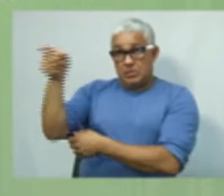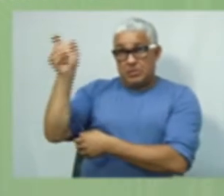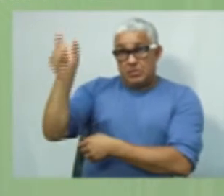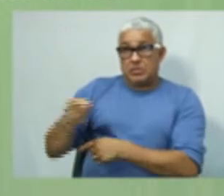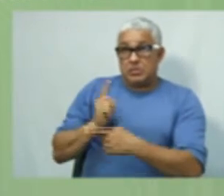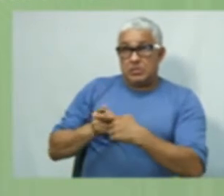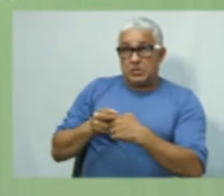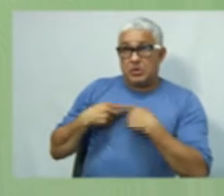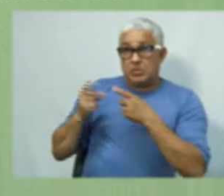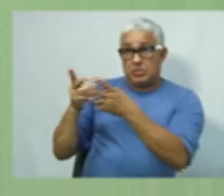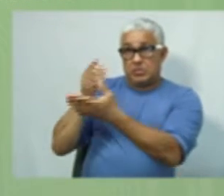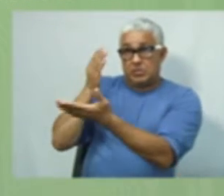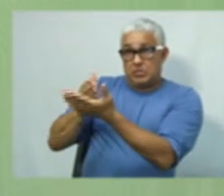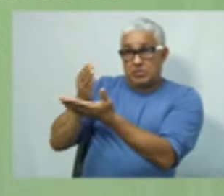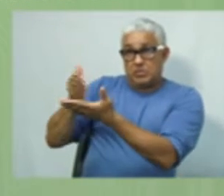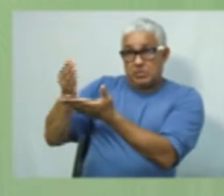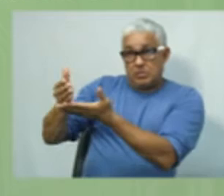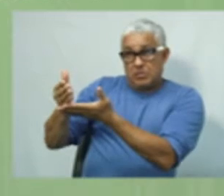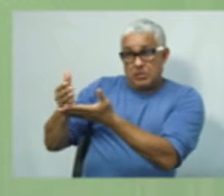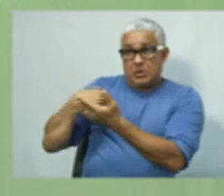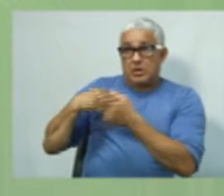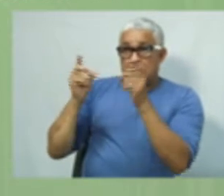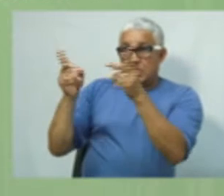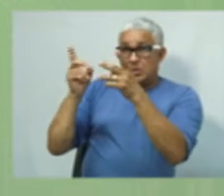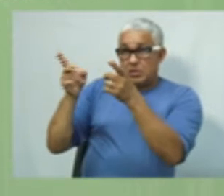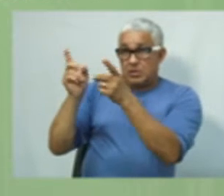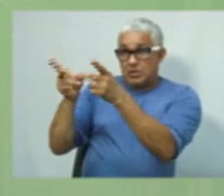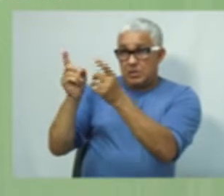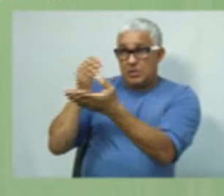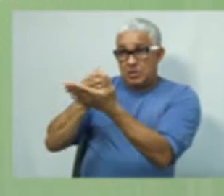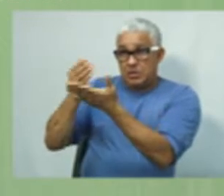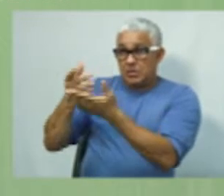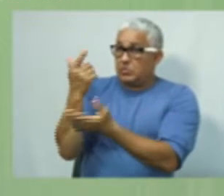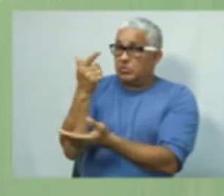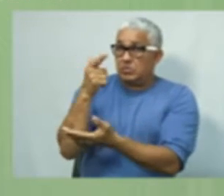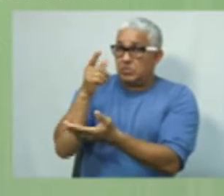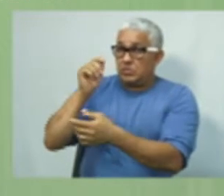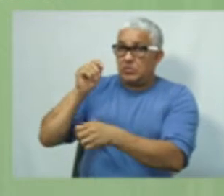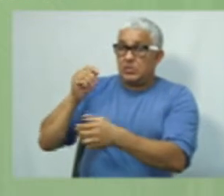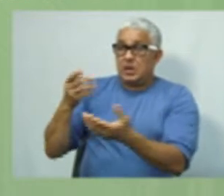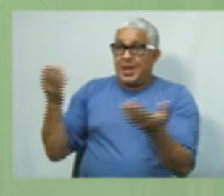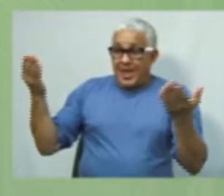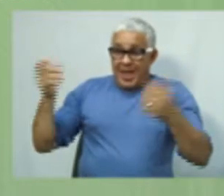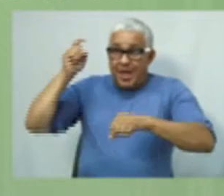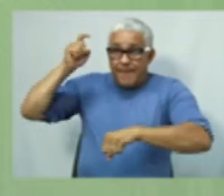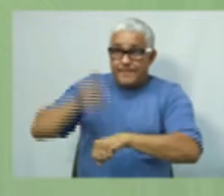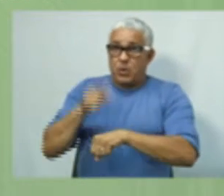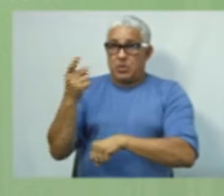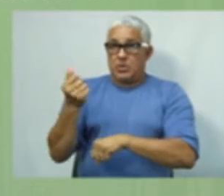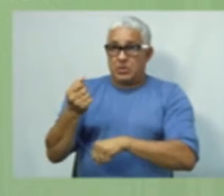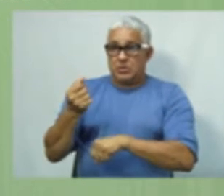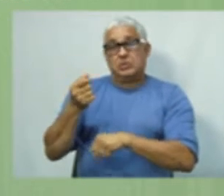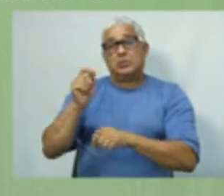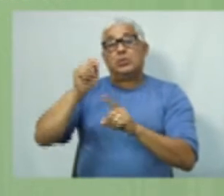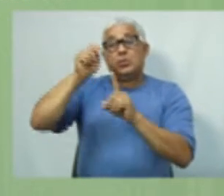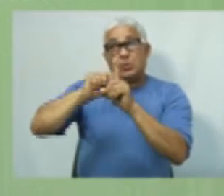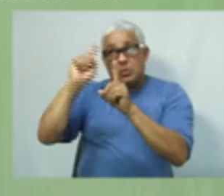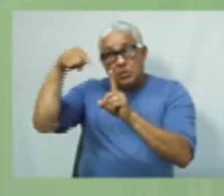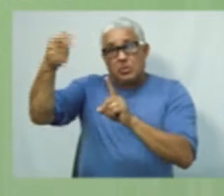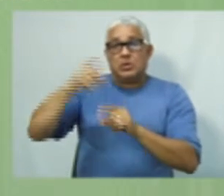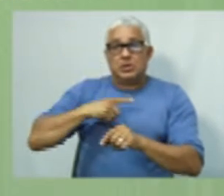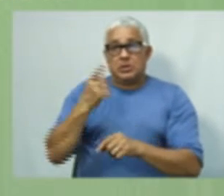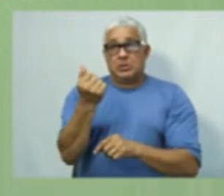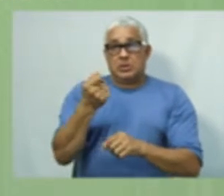a prazo aqui em cima, eu fiz venda a prazo, eu não tenho dinheiro na hora. Eu vou ter daqui 30 dias e eu